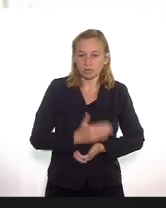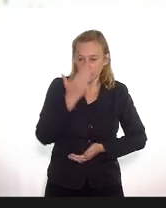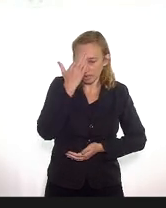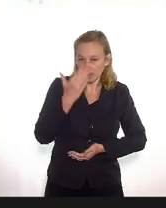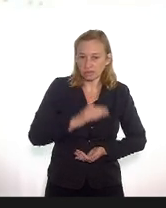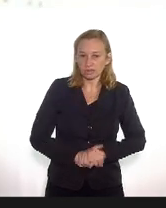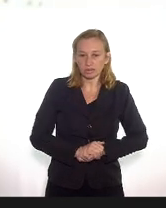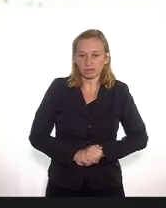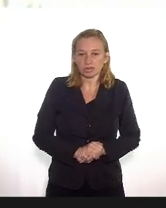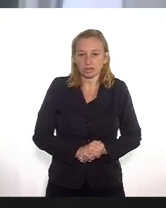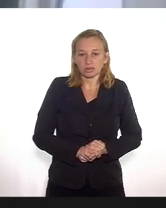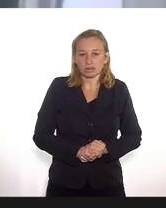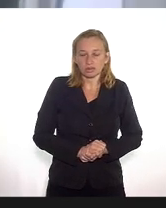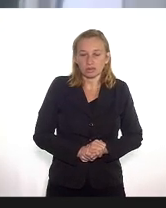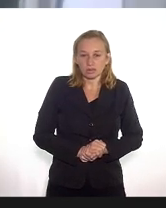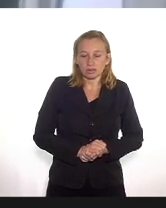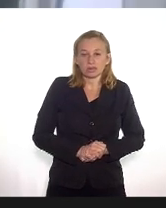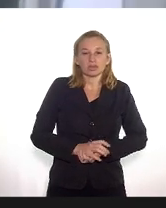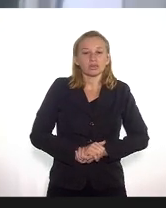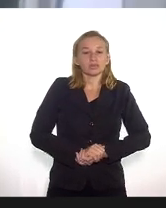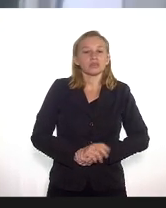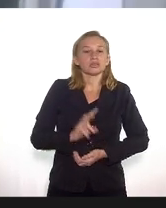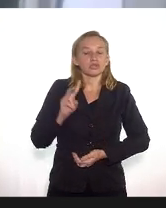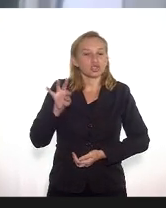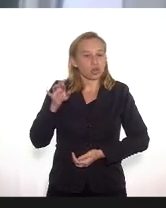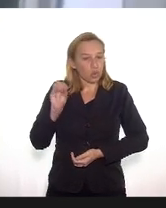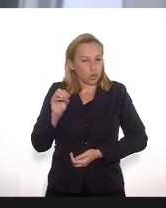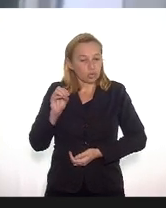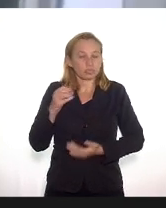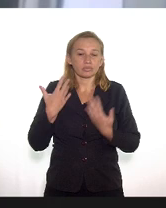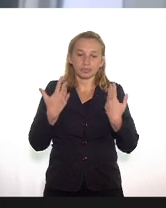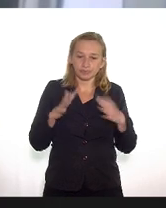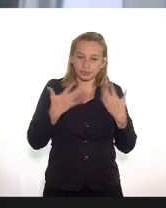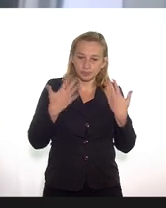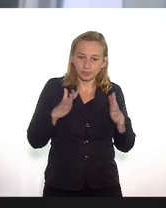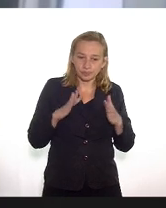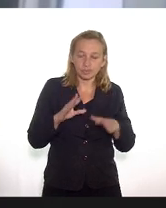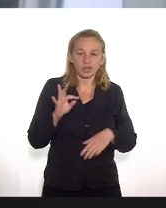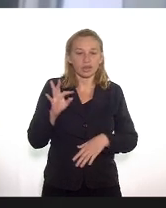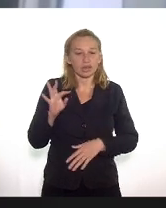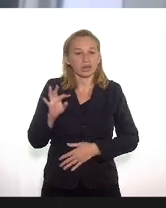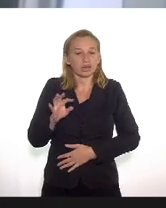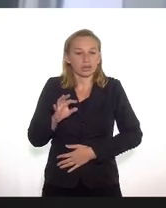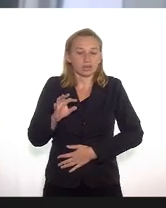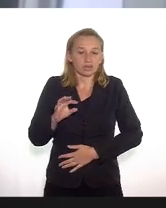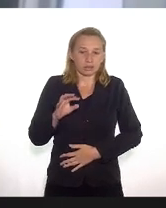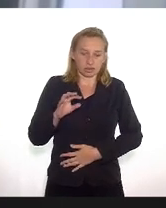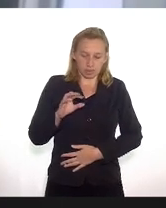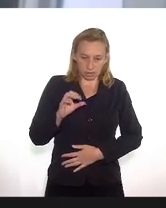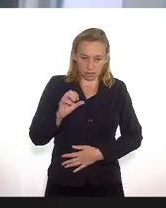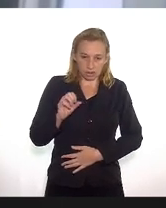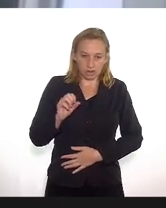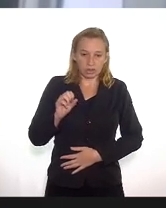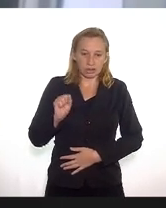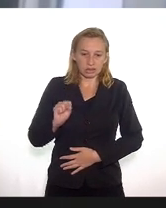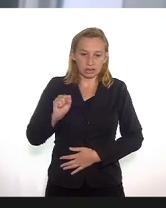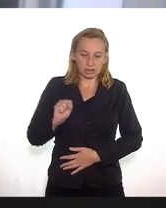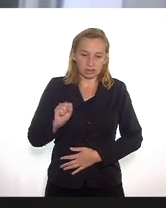Obrigado. Obrigado, Vitório Lobianco. Também saúdo a vitória conquistada pelo Sindi